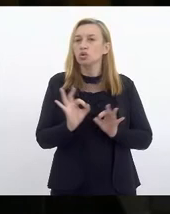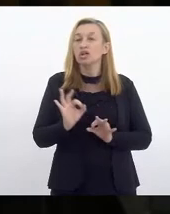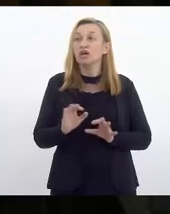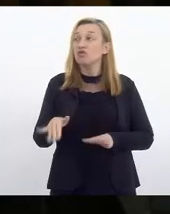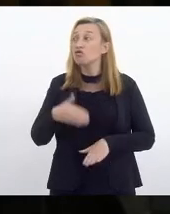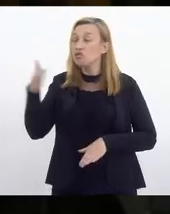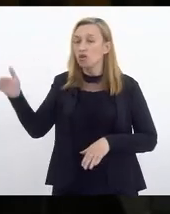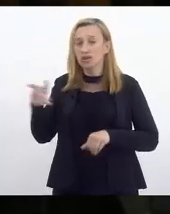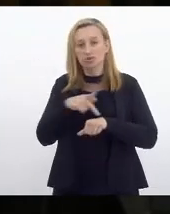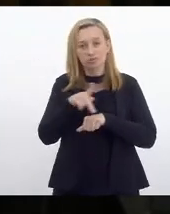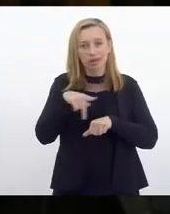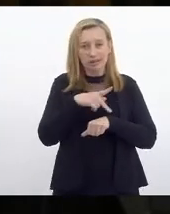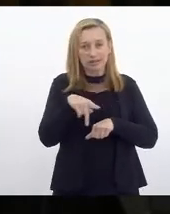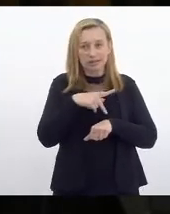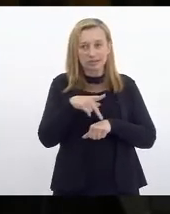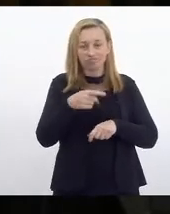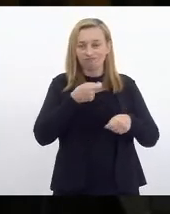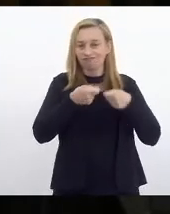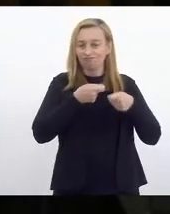exterior,